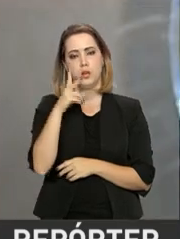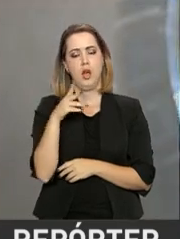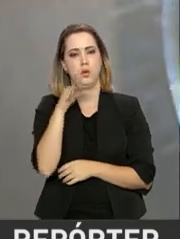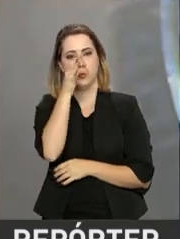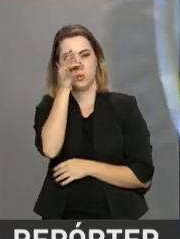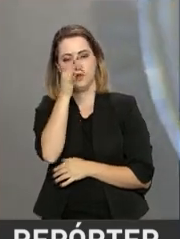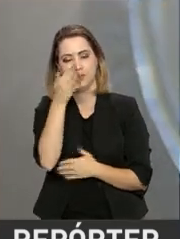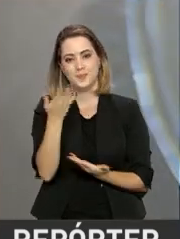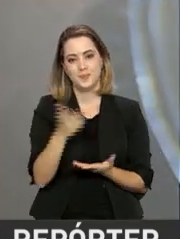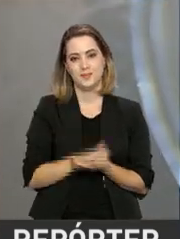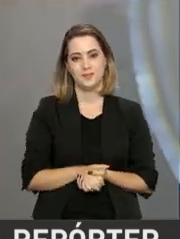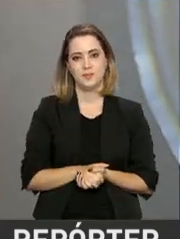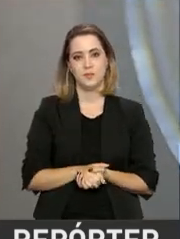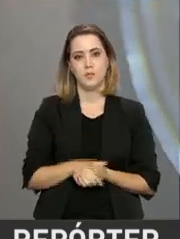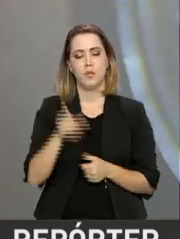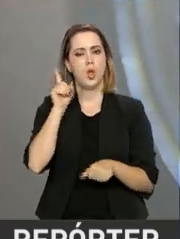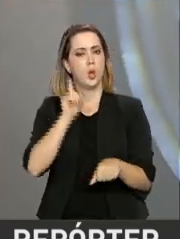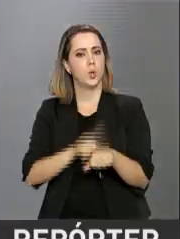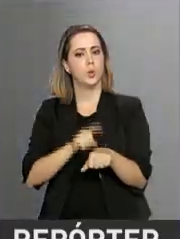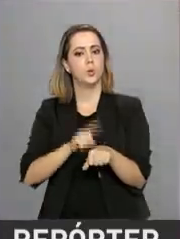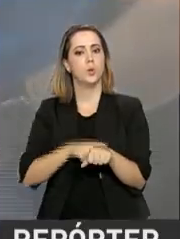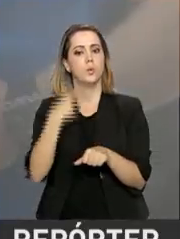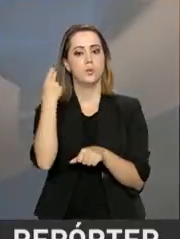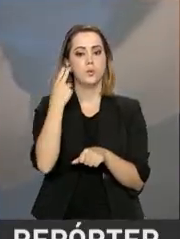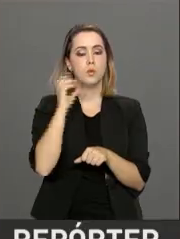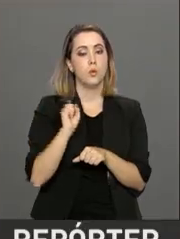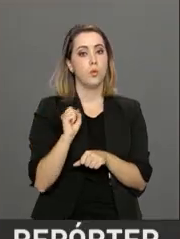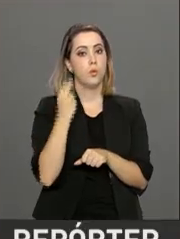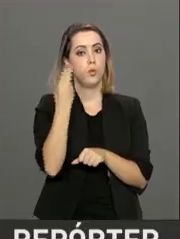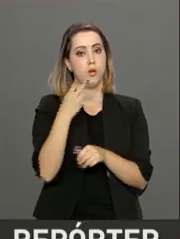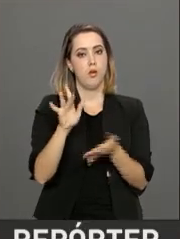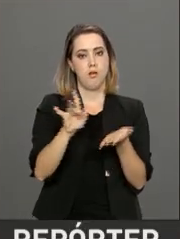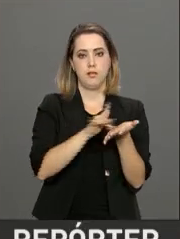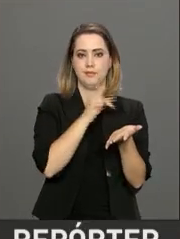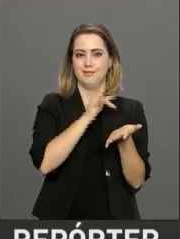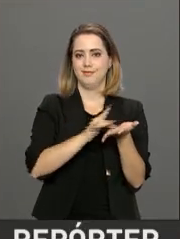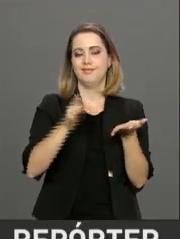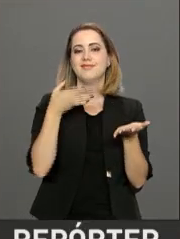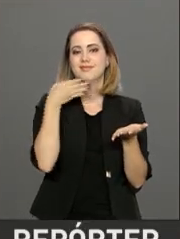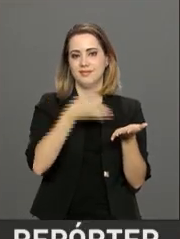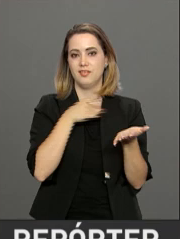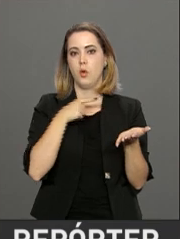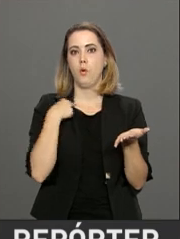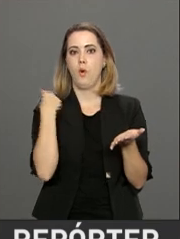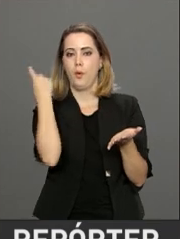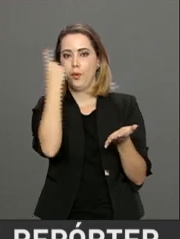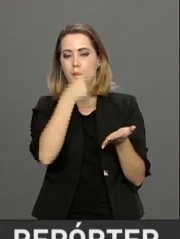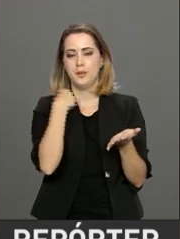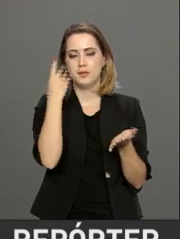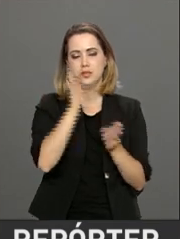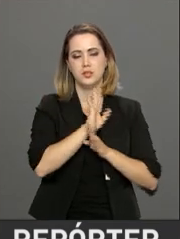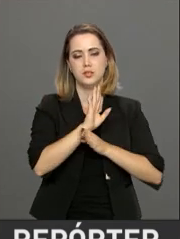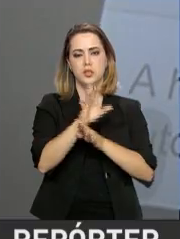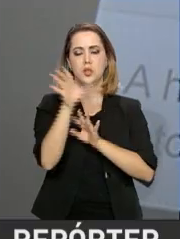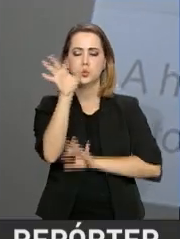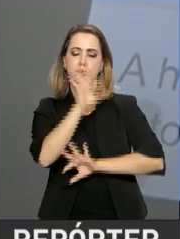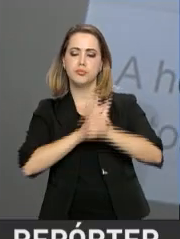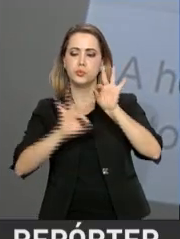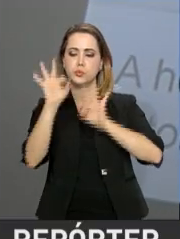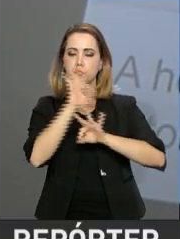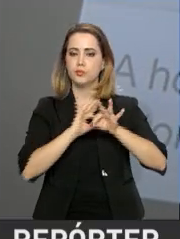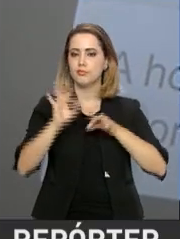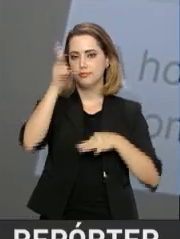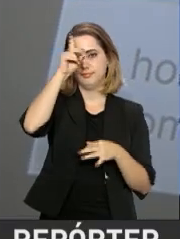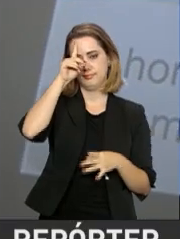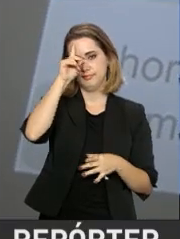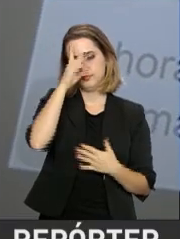centrooeste seja no relógio tradicional ou pelo celular a contagem das Horas ajuda a organizar o dia a